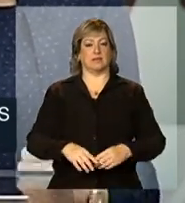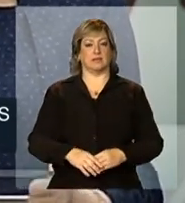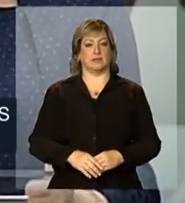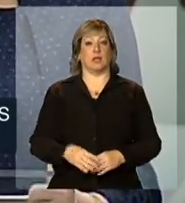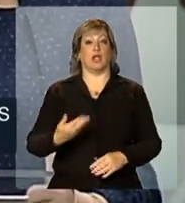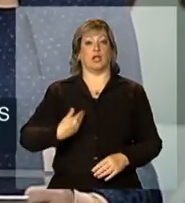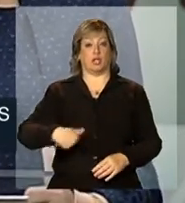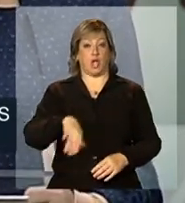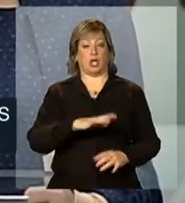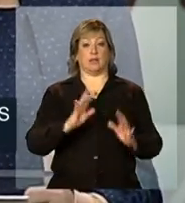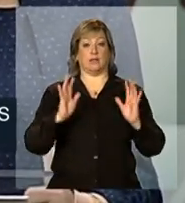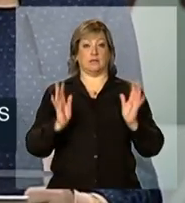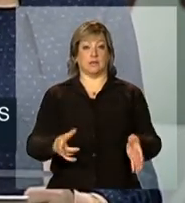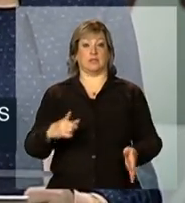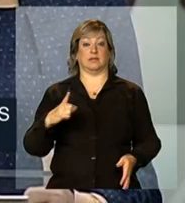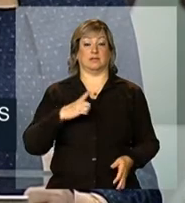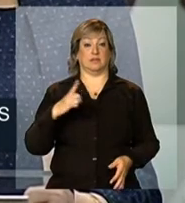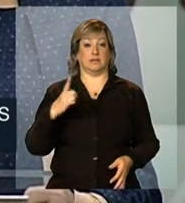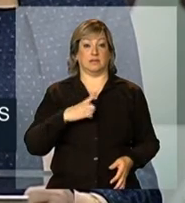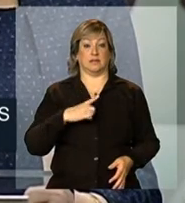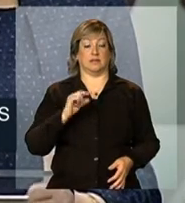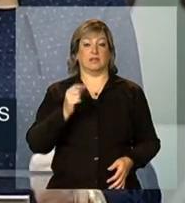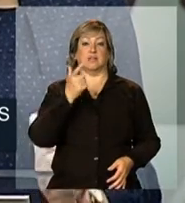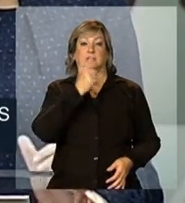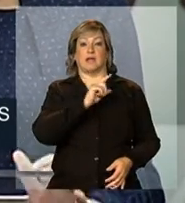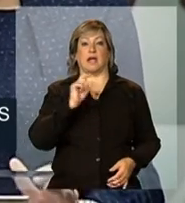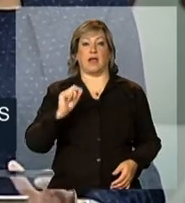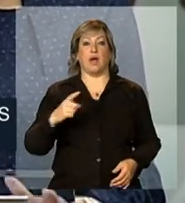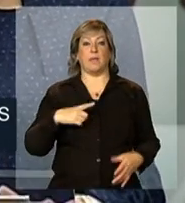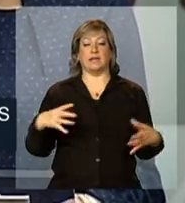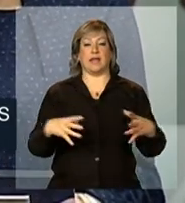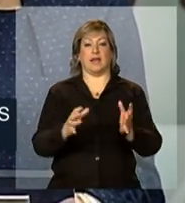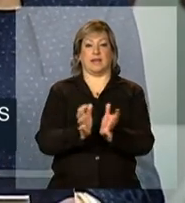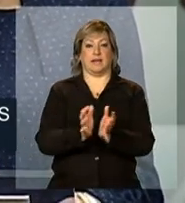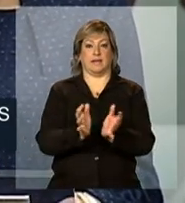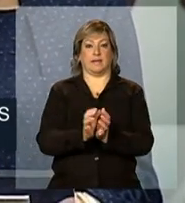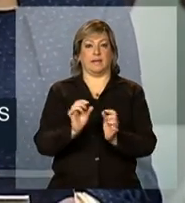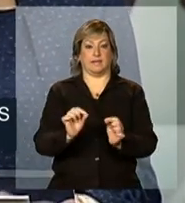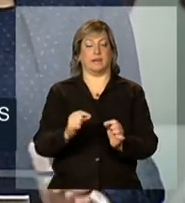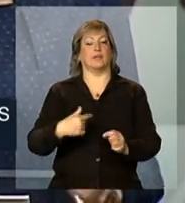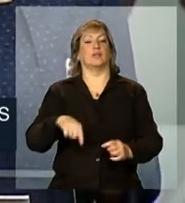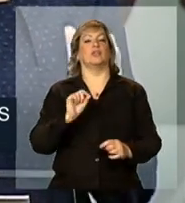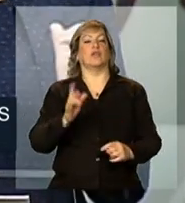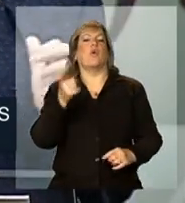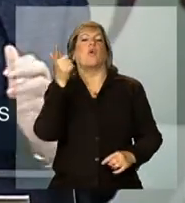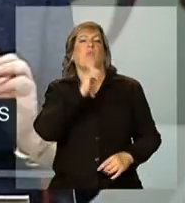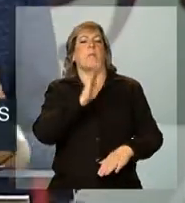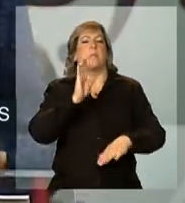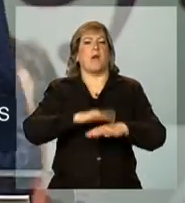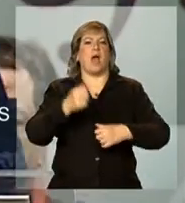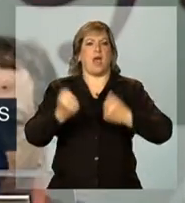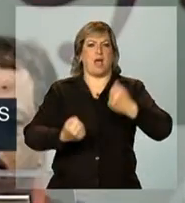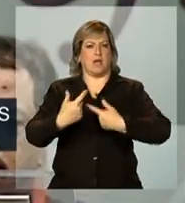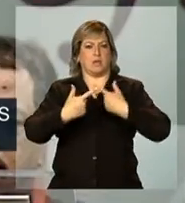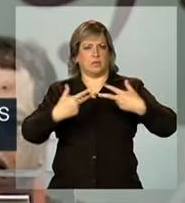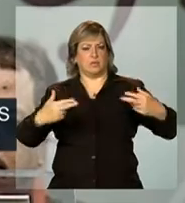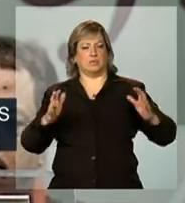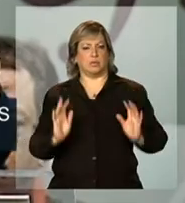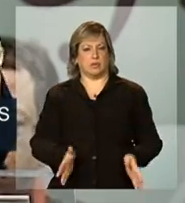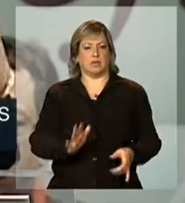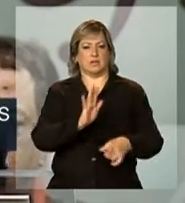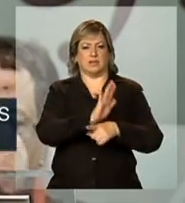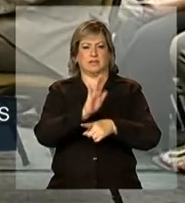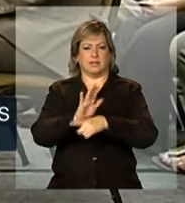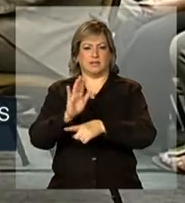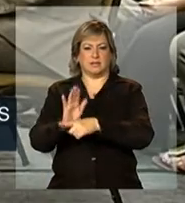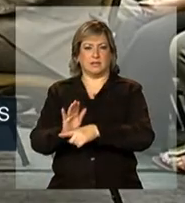Nós já adquirimos 741 veículos adaptados para transporte escolar, que serão, na